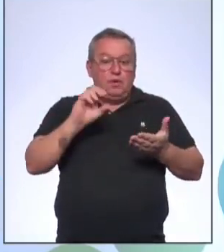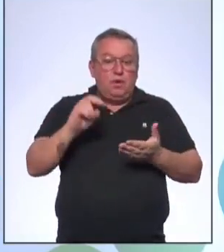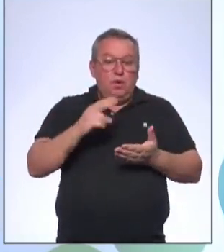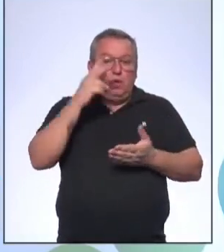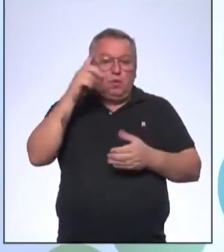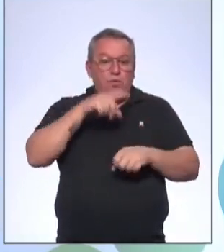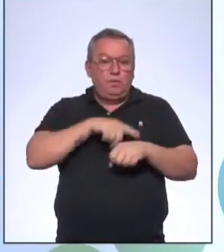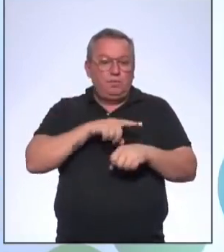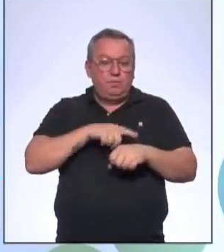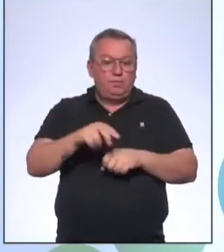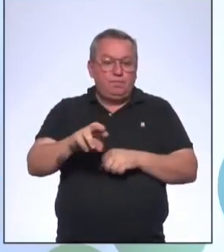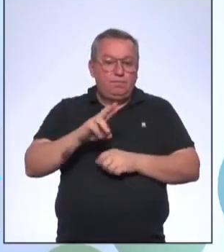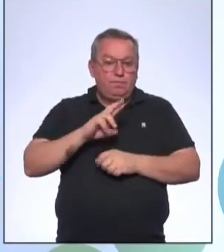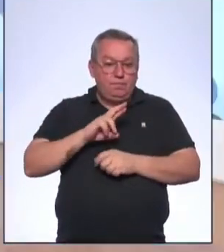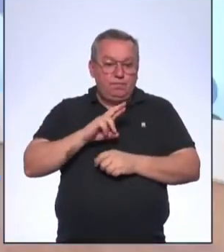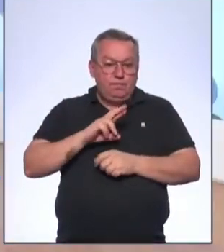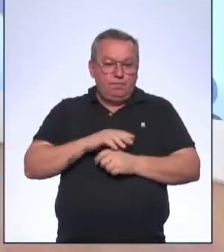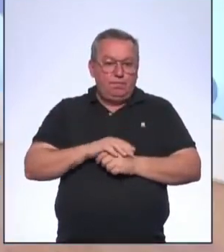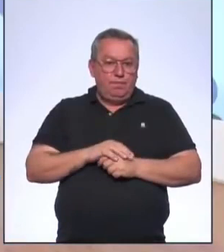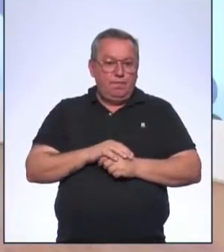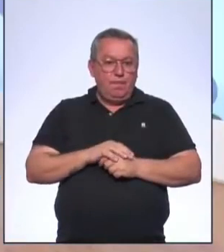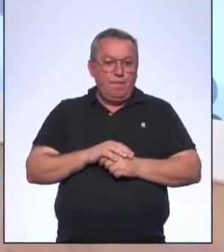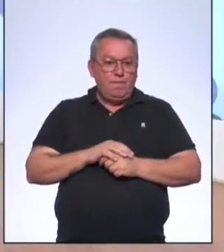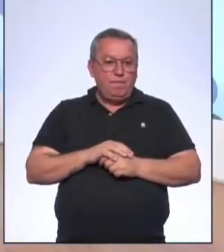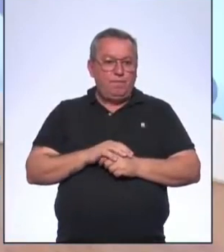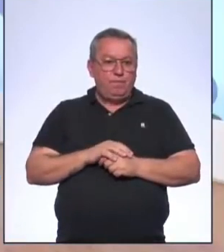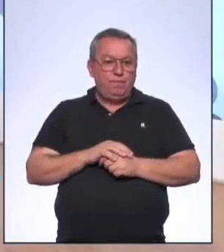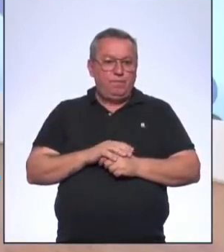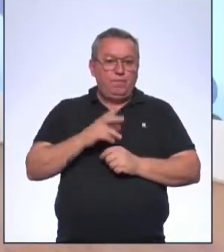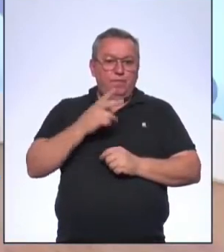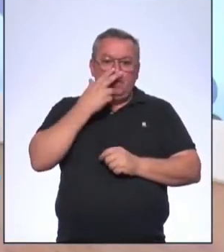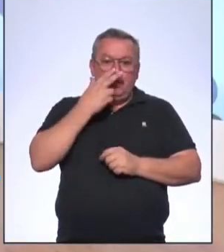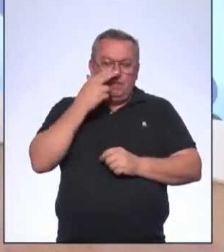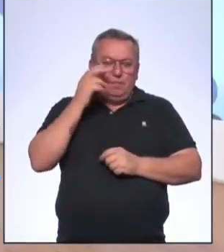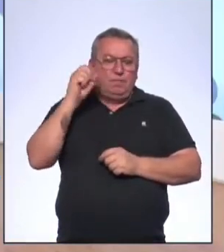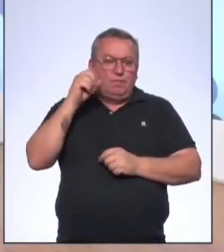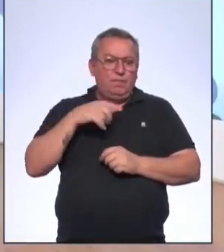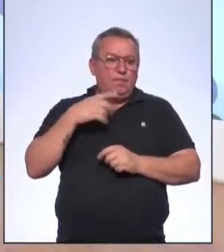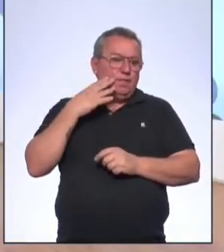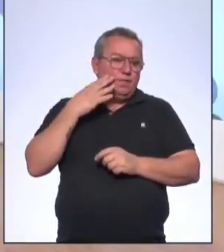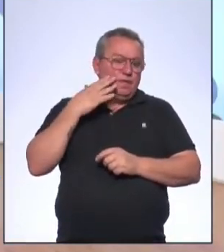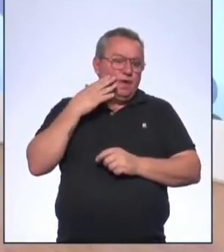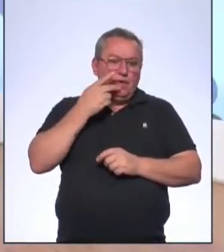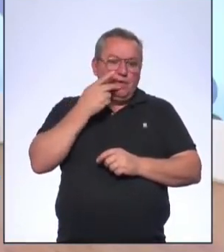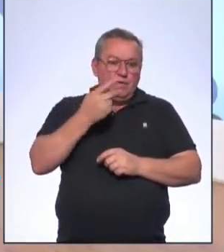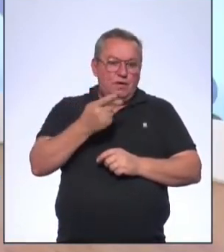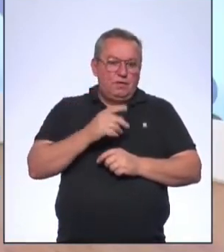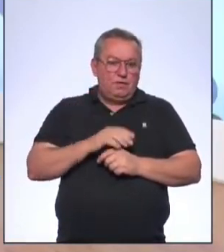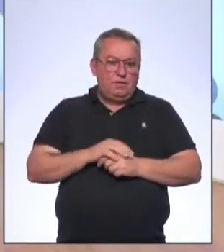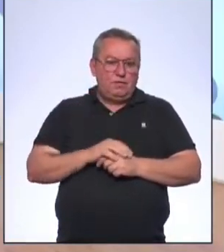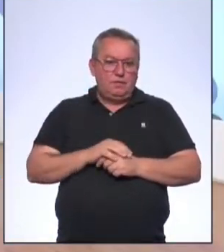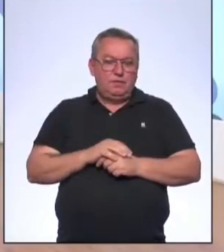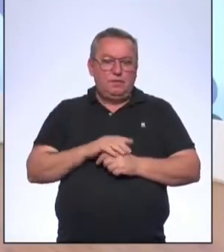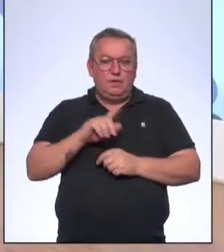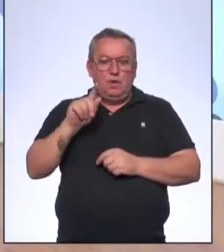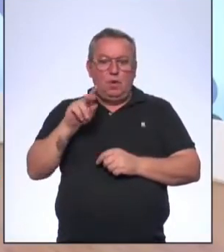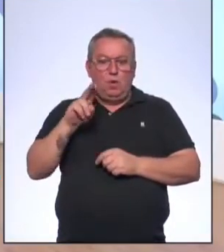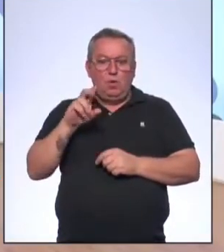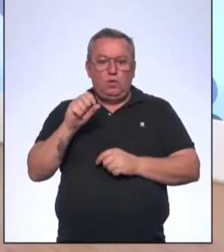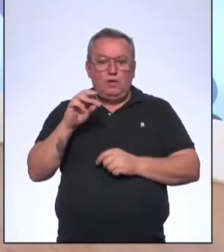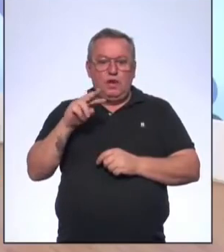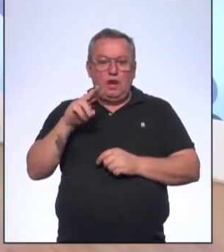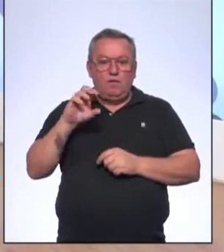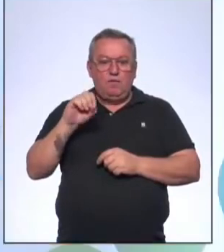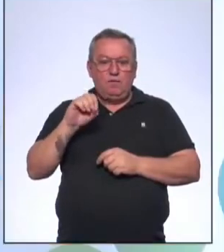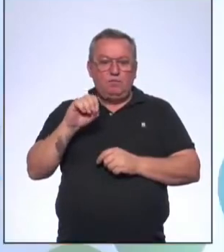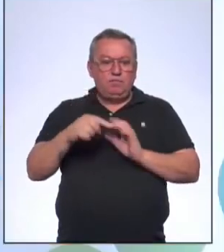de resolver essa questão, não é verdade? Parece que sim. Sabe de onde o Gustavo fala? O Gustavo, não, ele